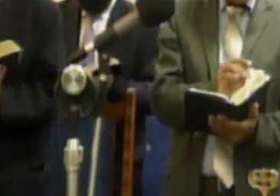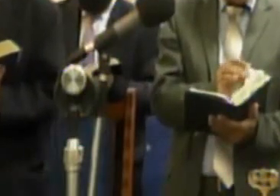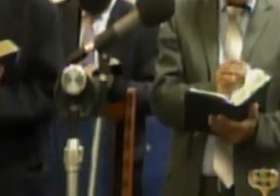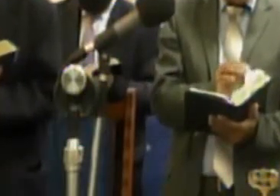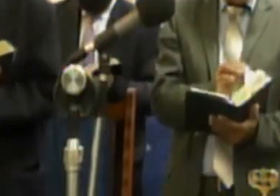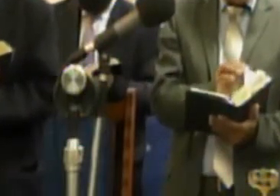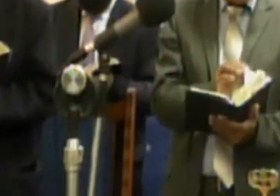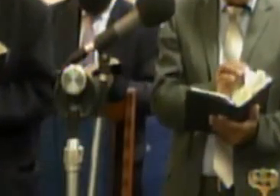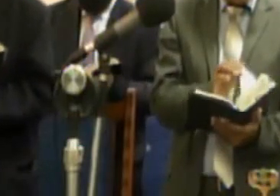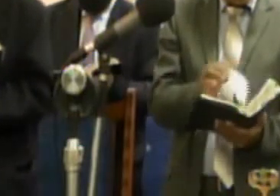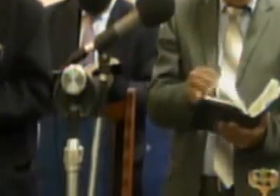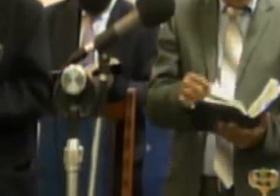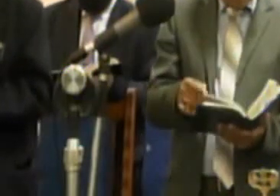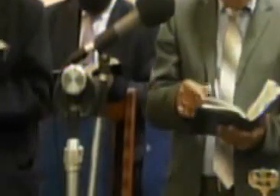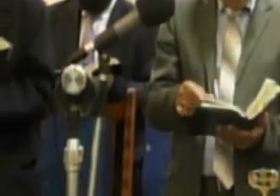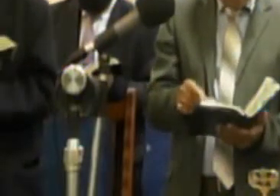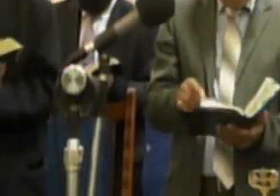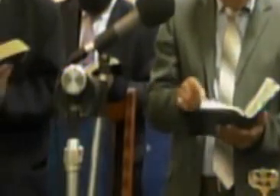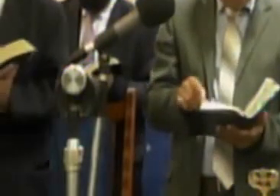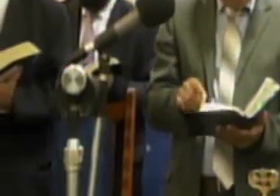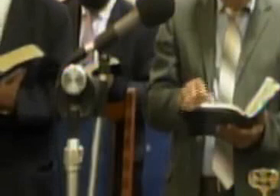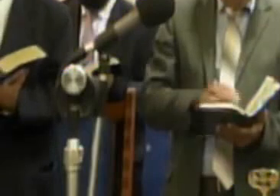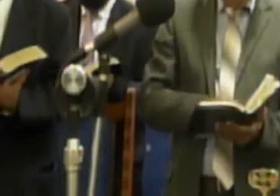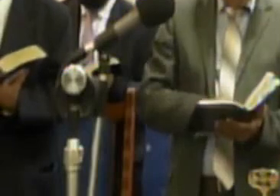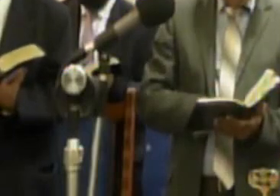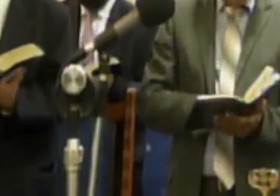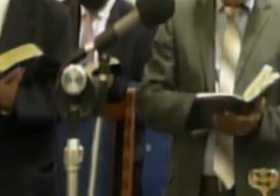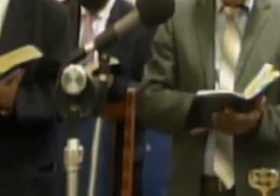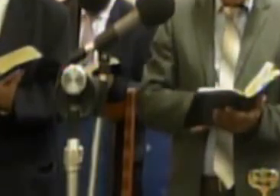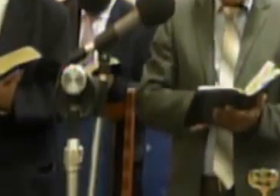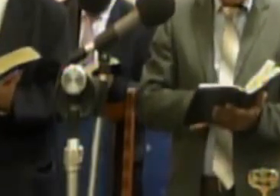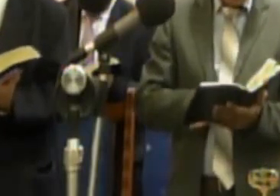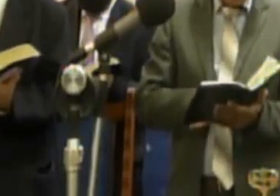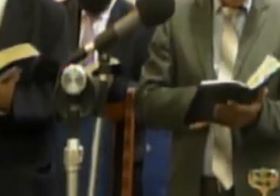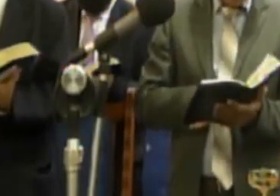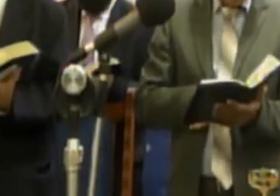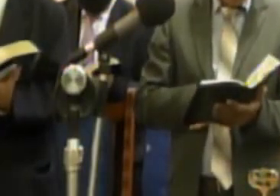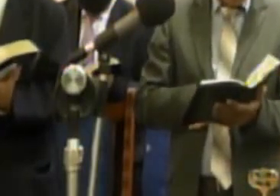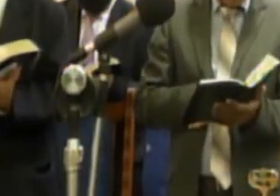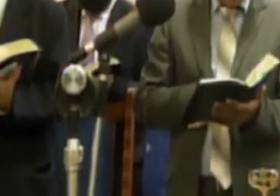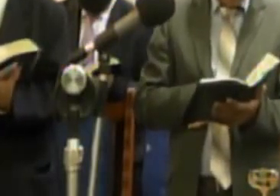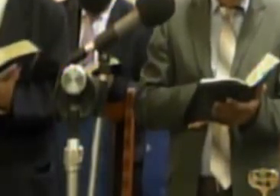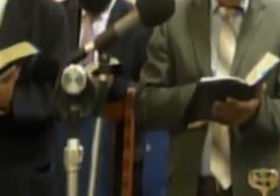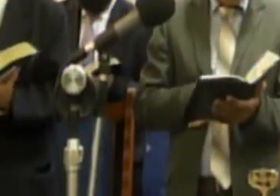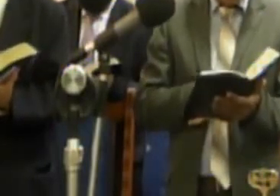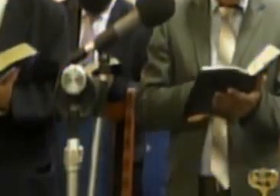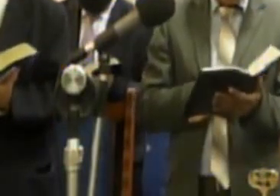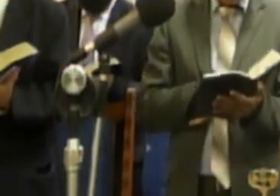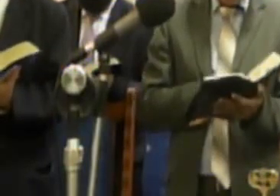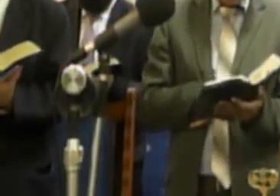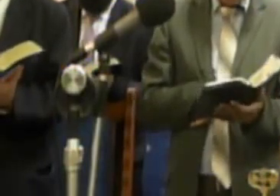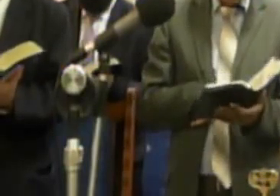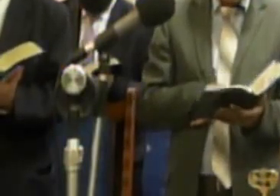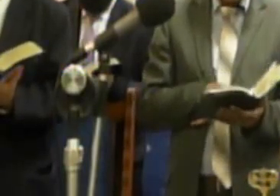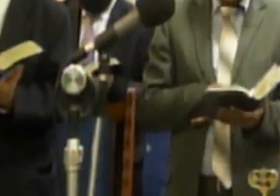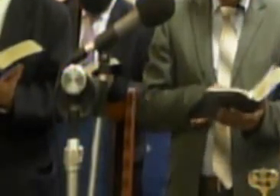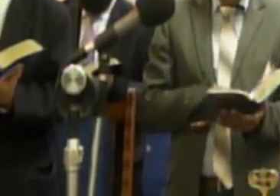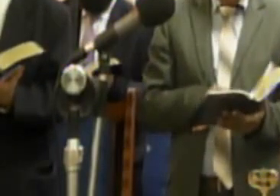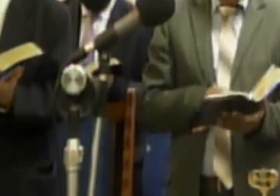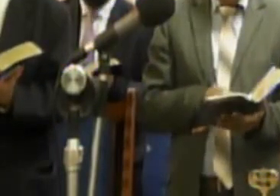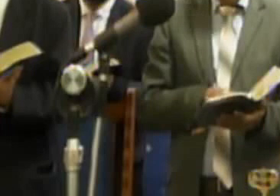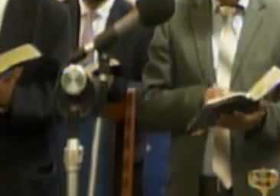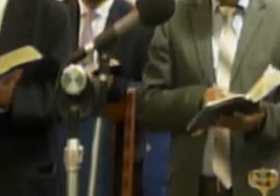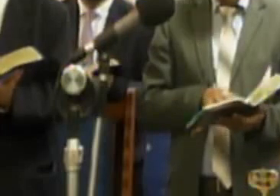Vamos estar lendo do versículo 12 ao 19. Glória a Deus. Queria que o irmão pegasse o microfone